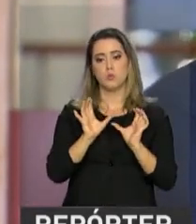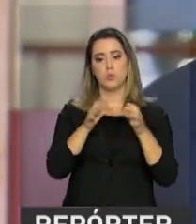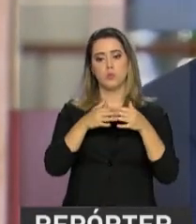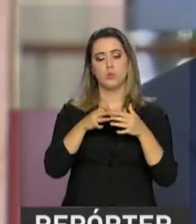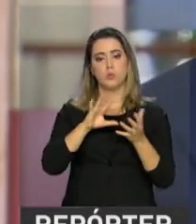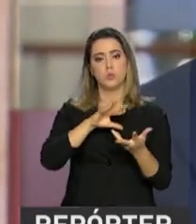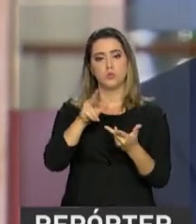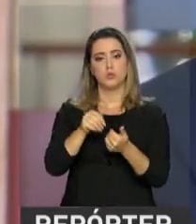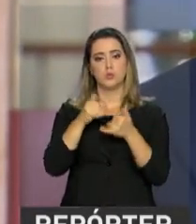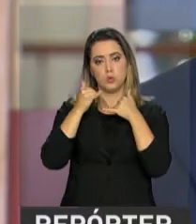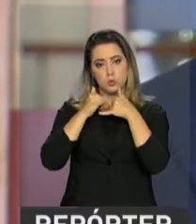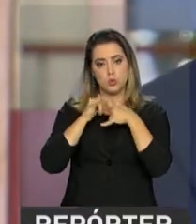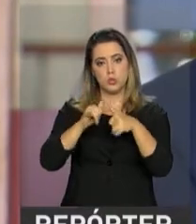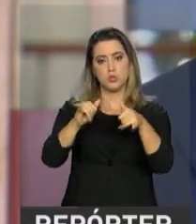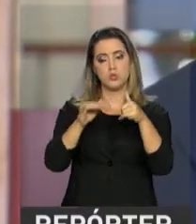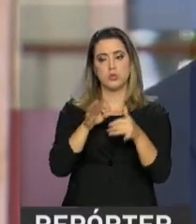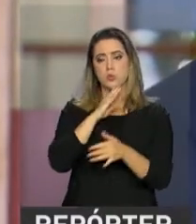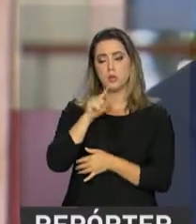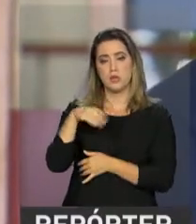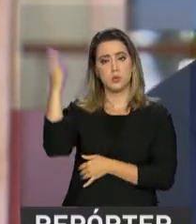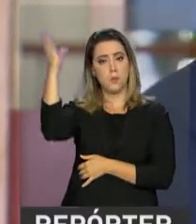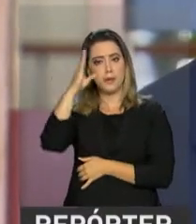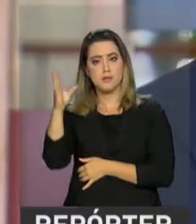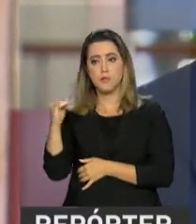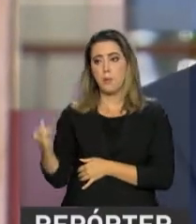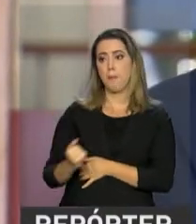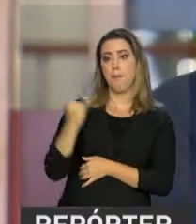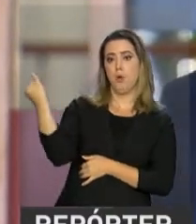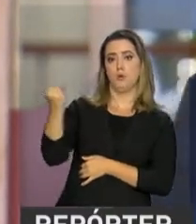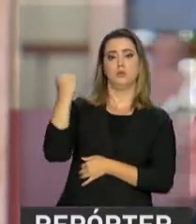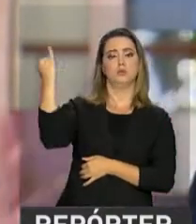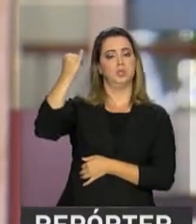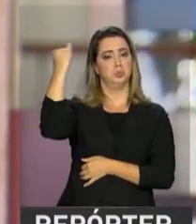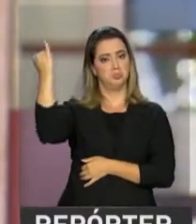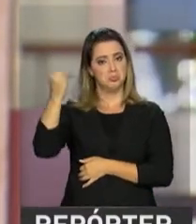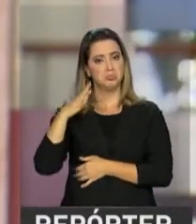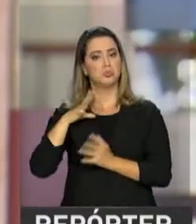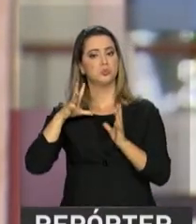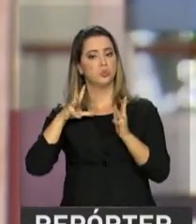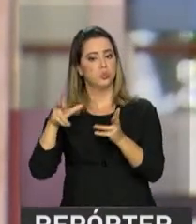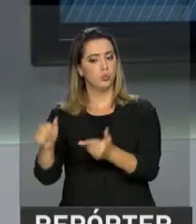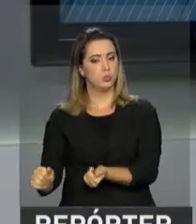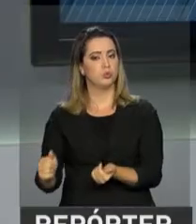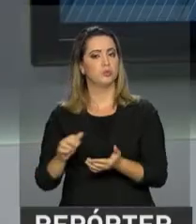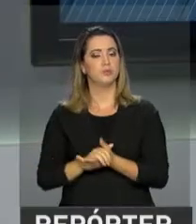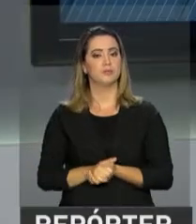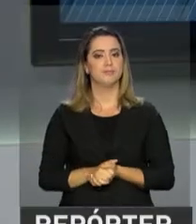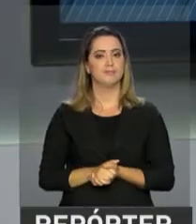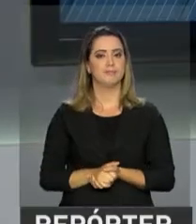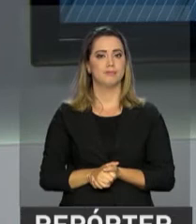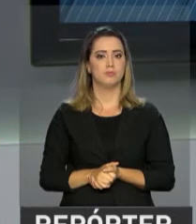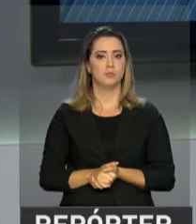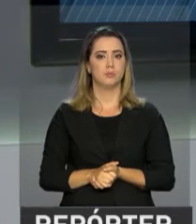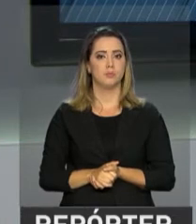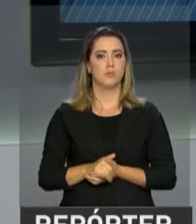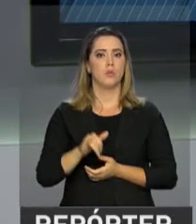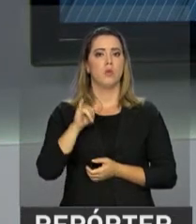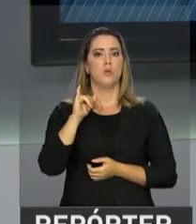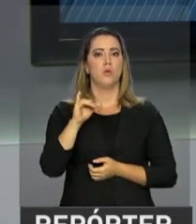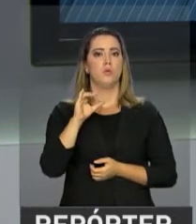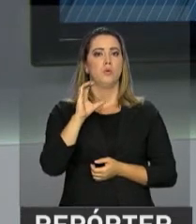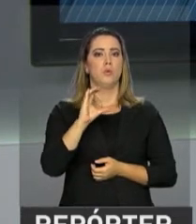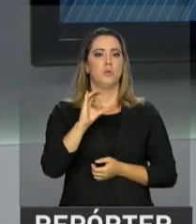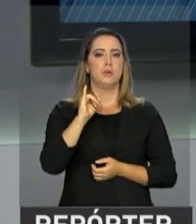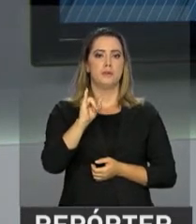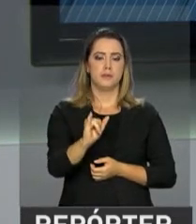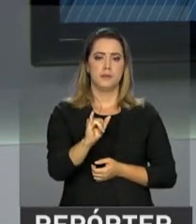da extraordinária importância que o Brasil tem no contexto energético mundial. O índice de confiança da indústria